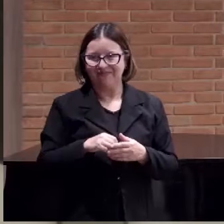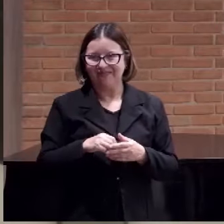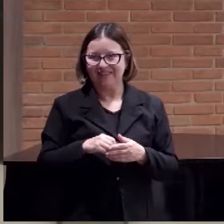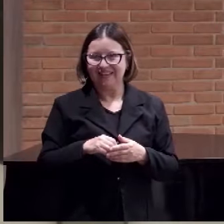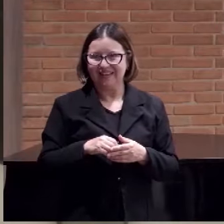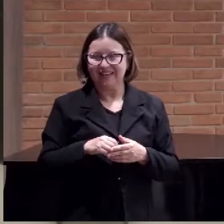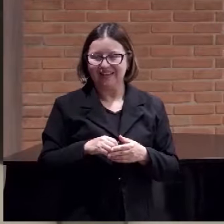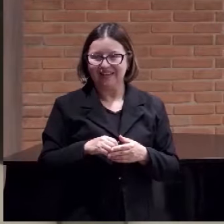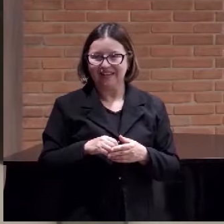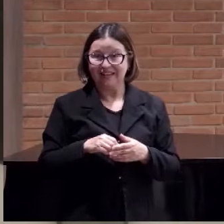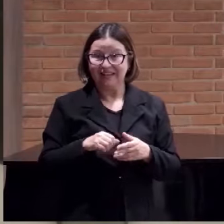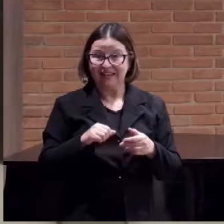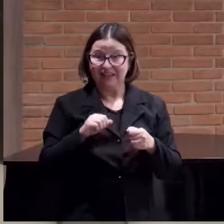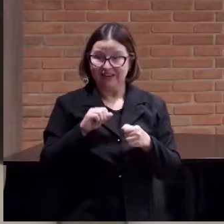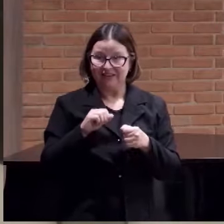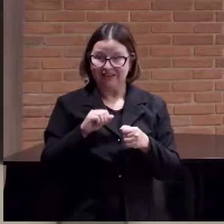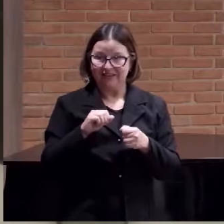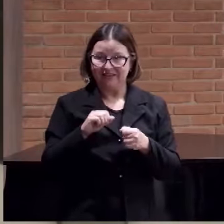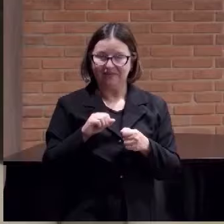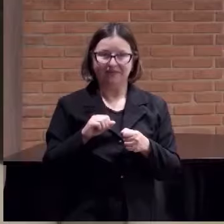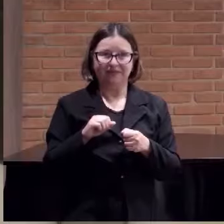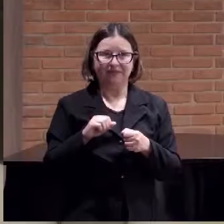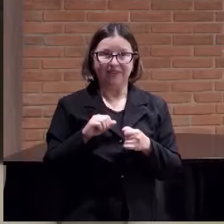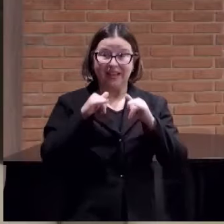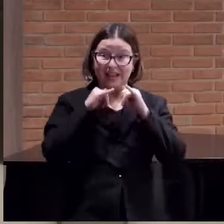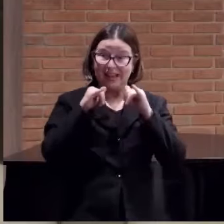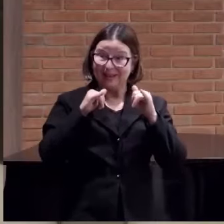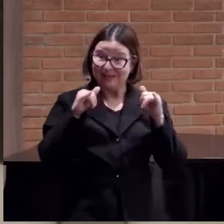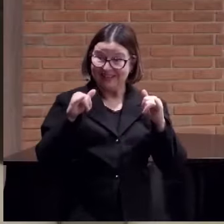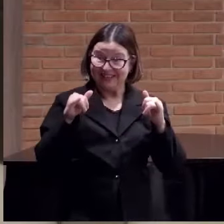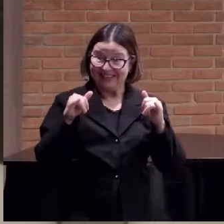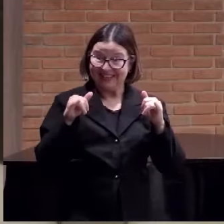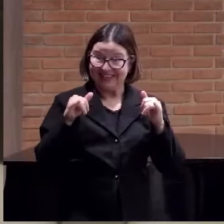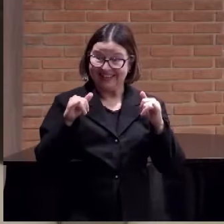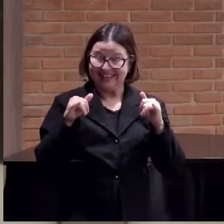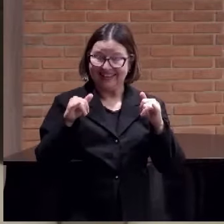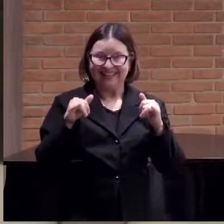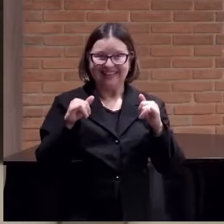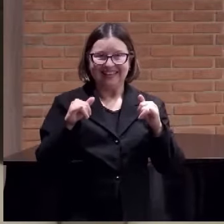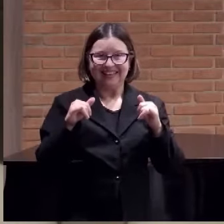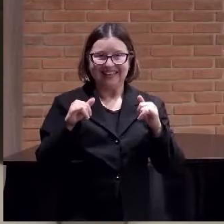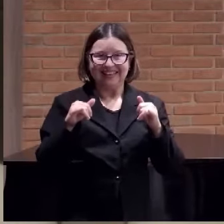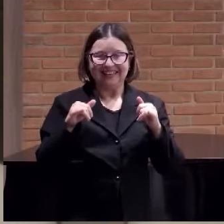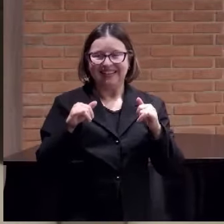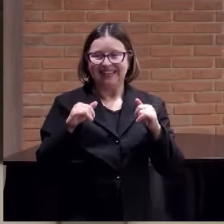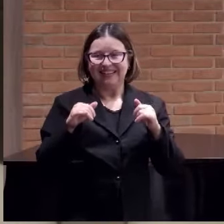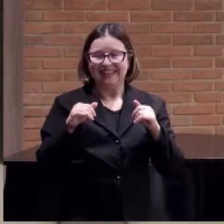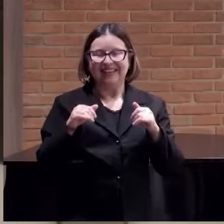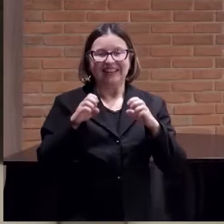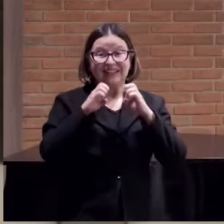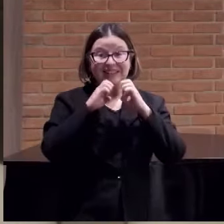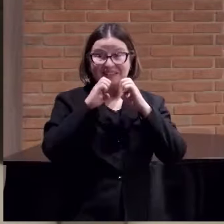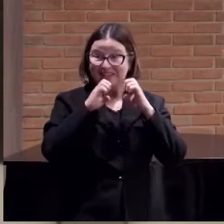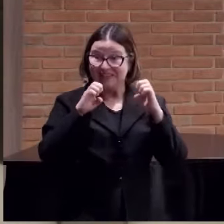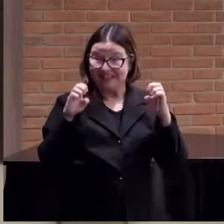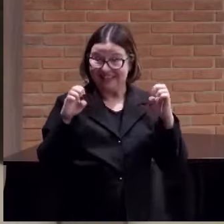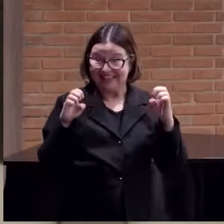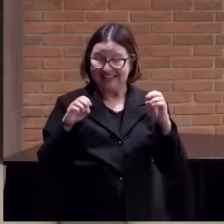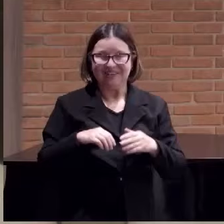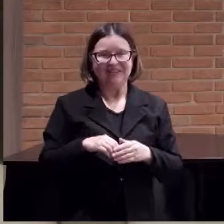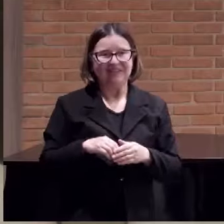realizar a mensagem mais preciosa do mundo: o